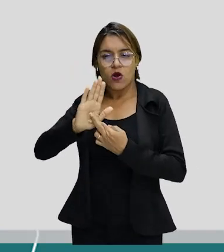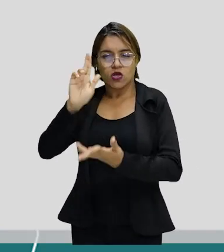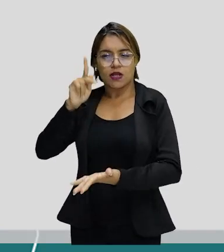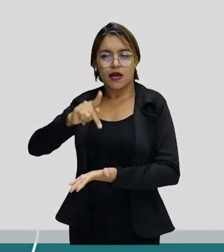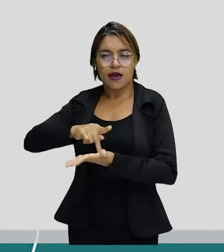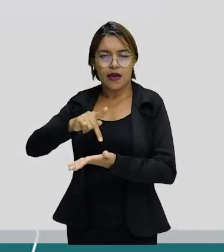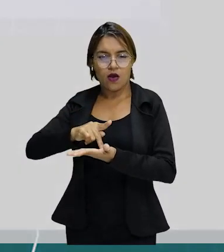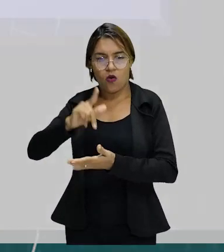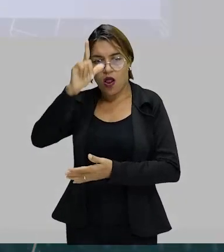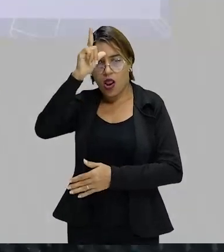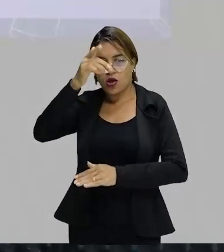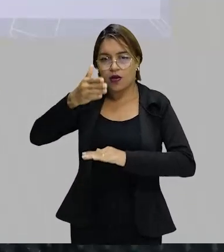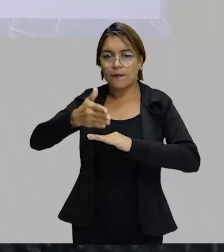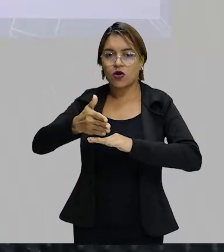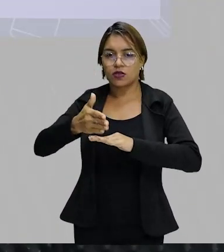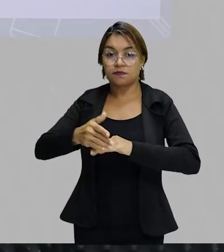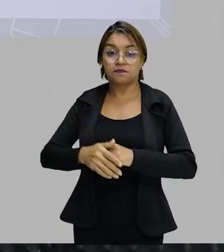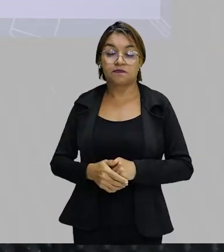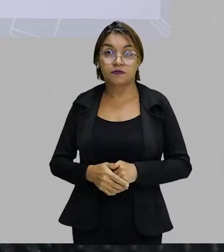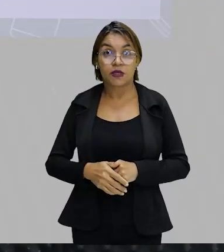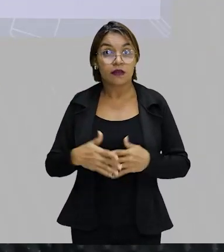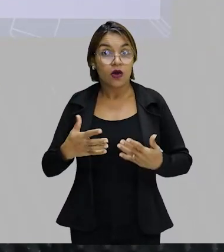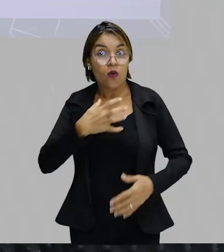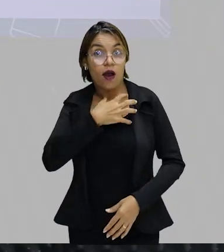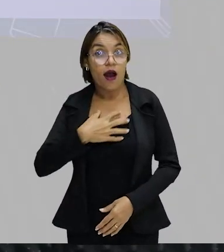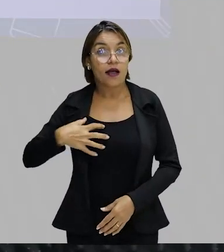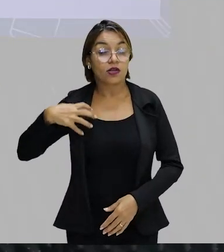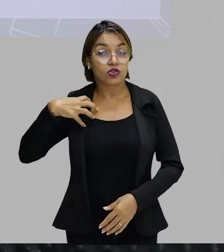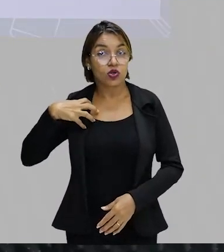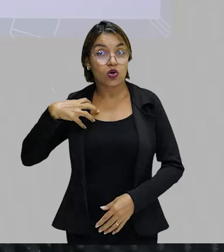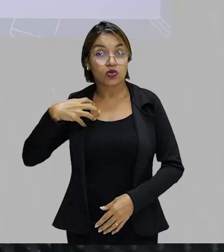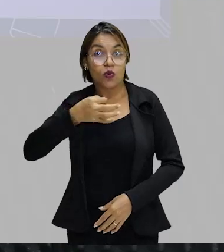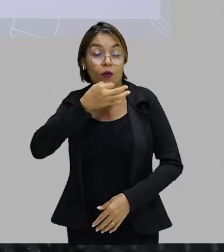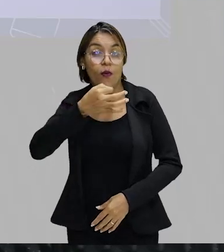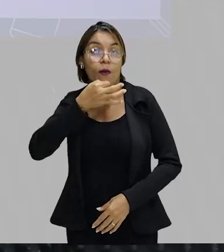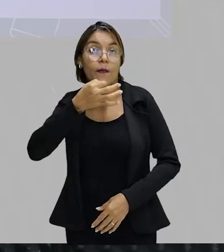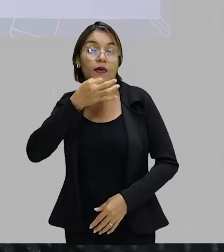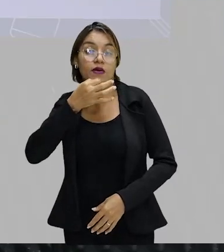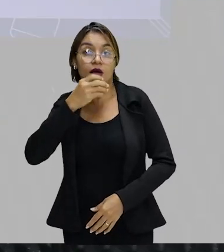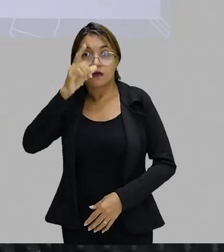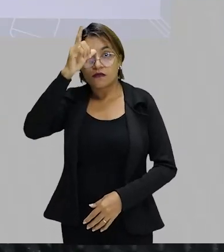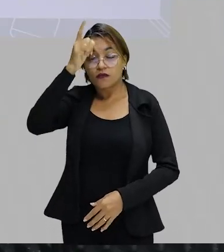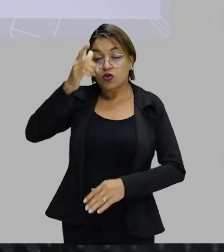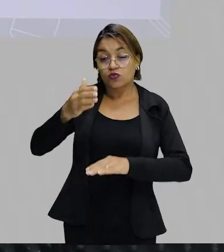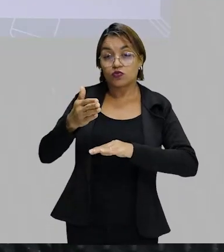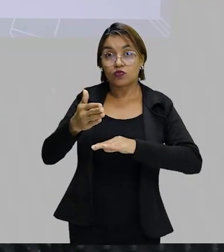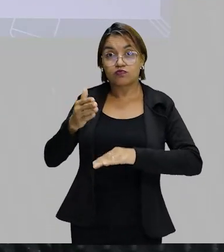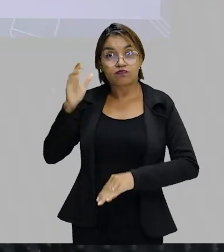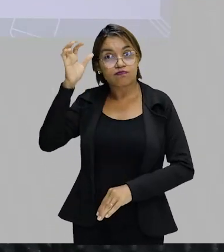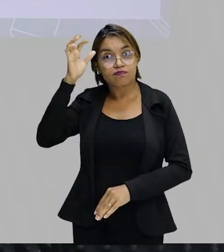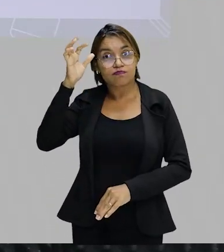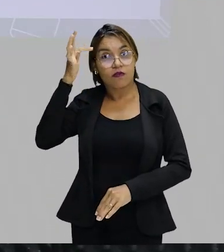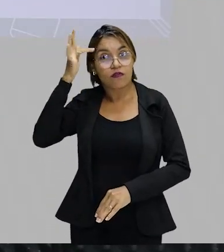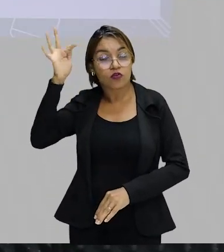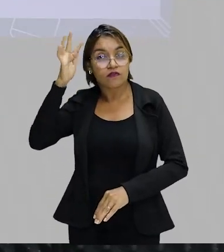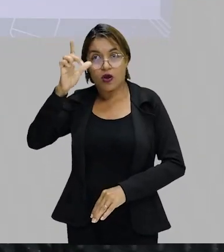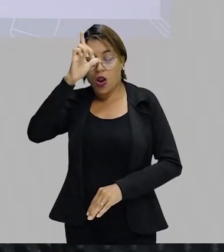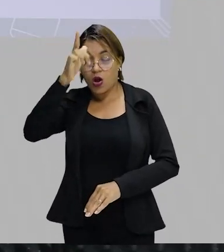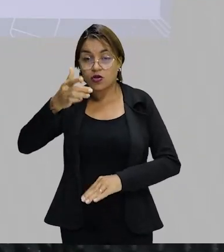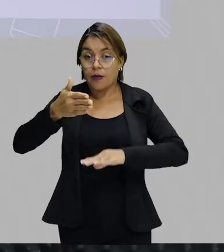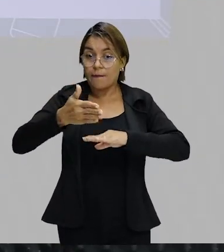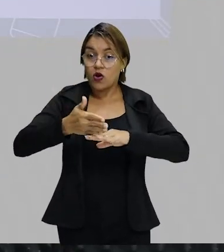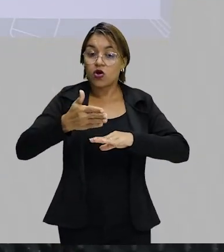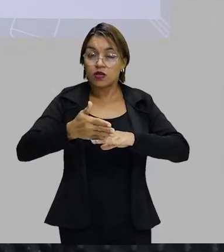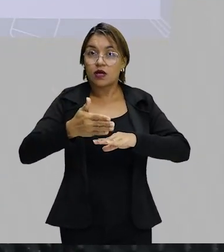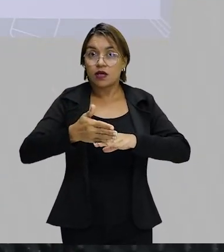aqui também nós podemos observar que Aristóteles vai colocar muito dentro da filosofia lógica. Já a lógica moderna carrega ela